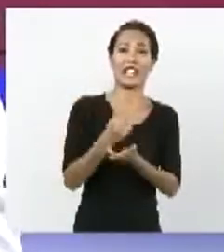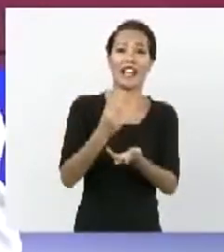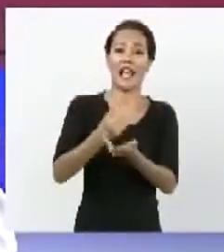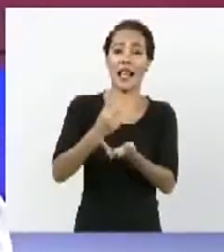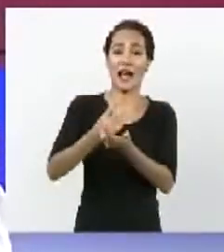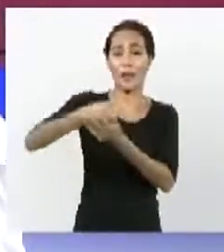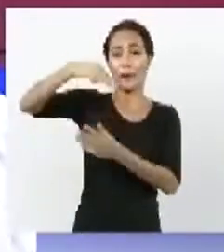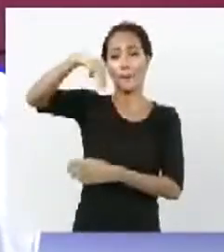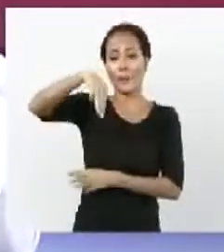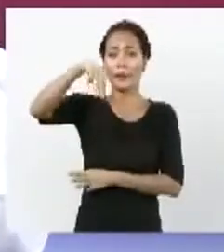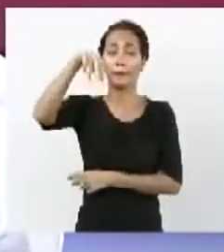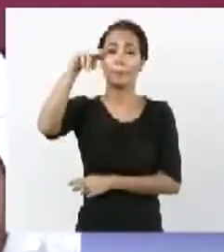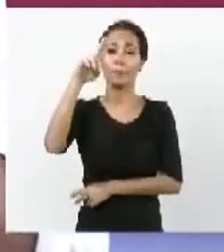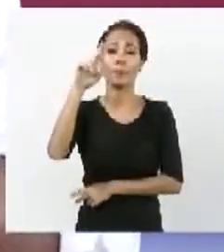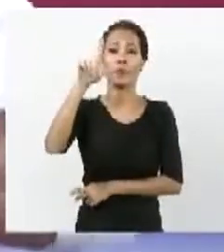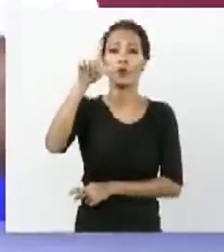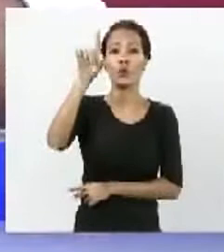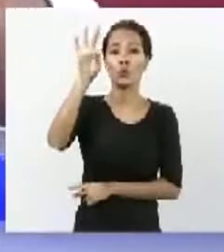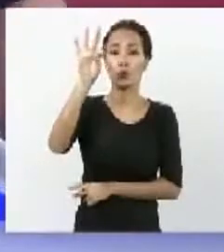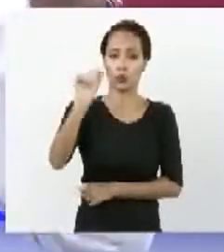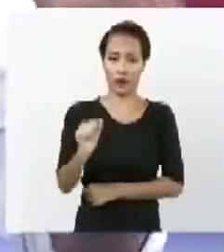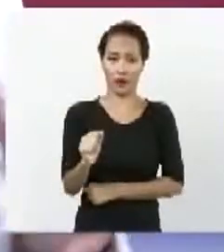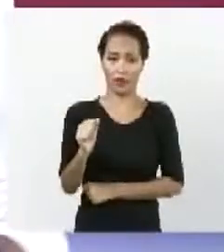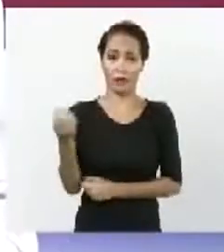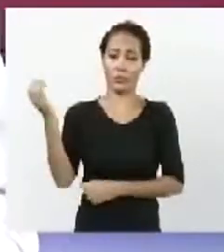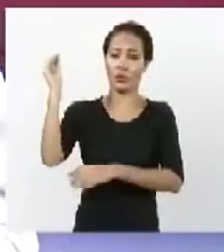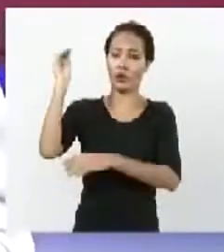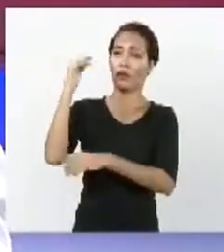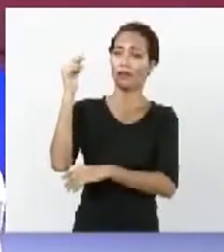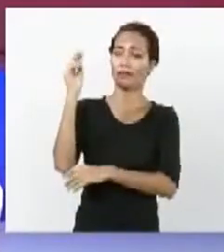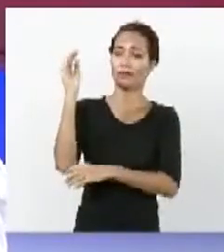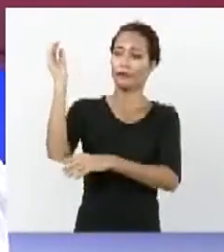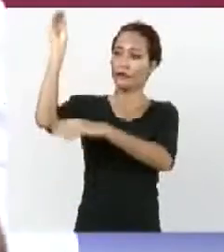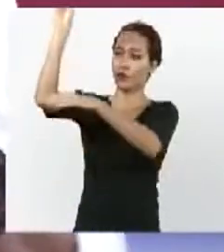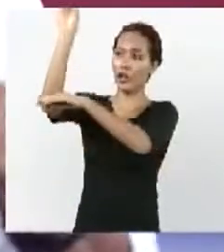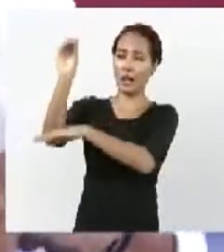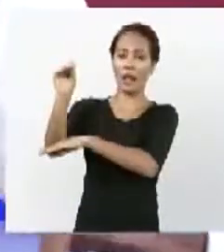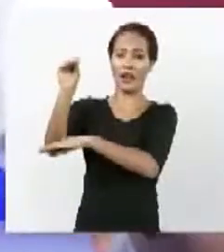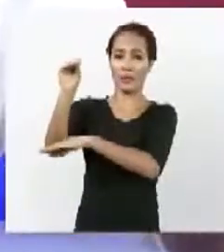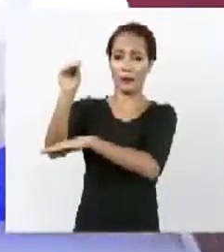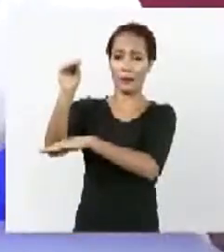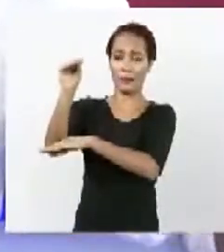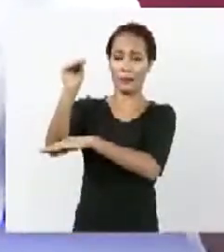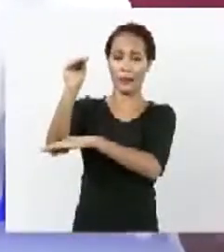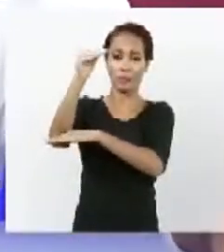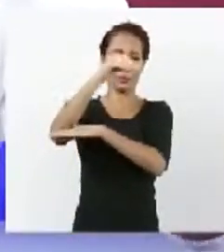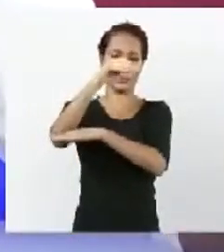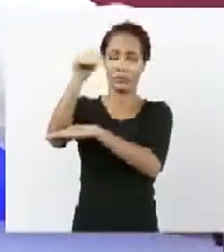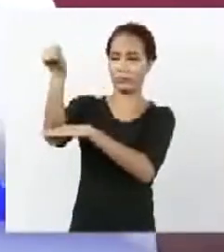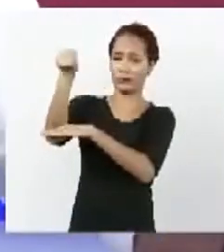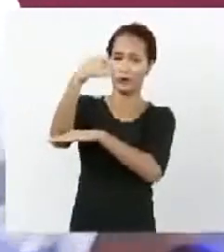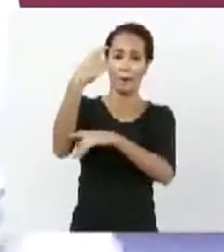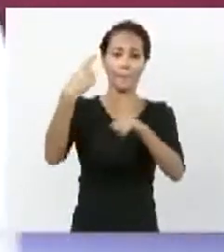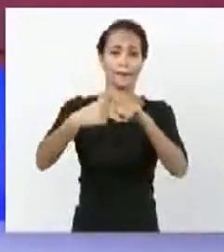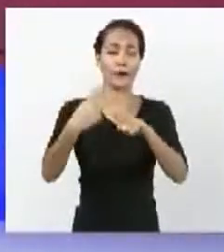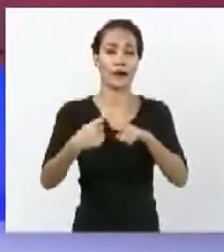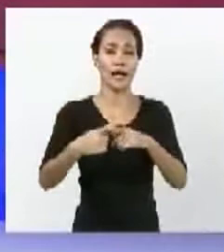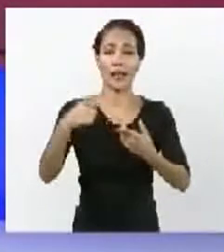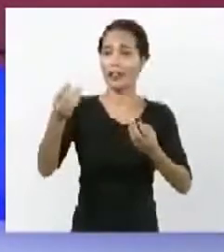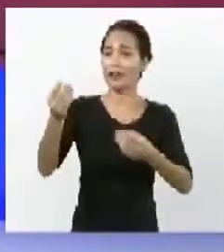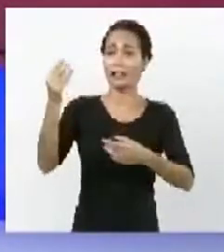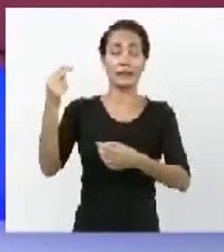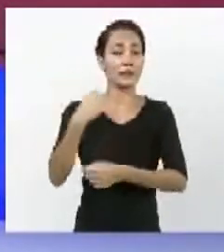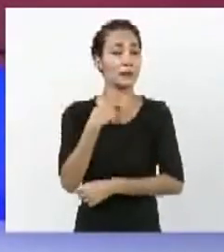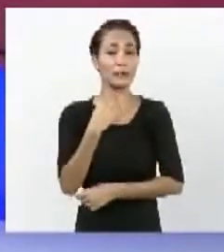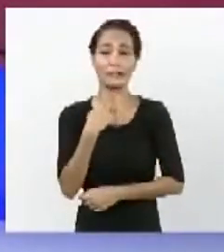esses radares aí, colocando radares com velocidades que não são reais para aquela via, como é o caso do